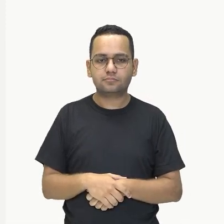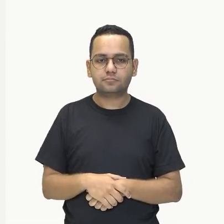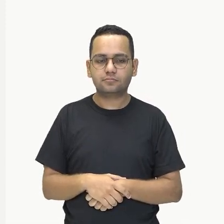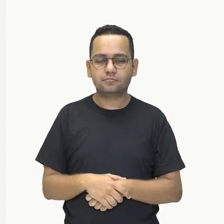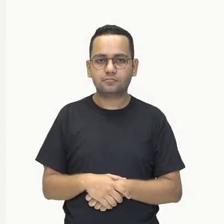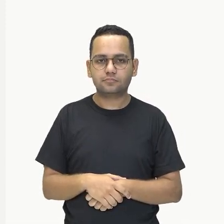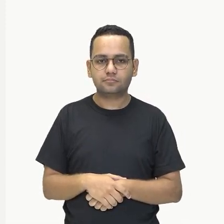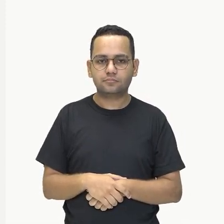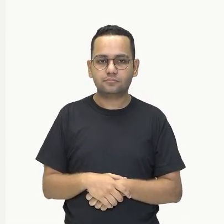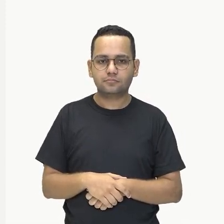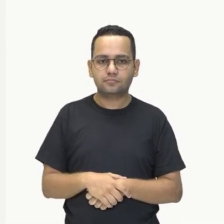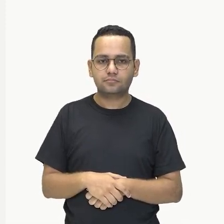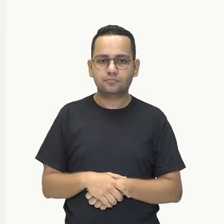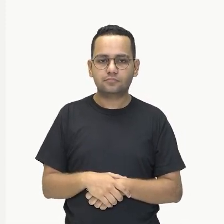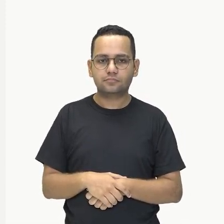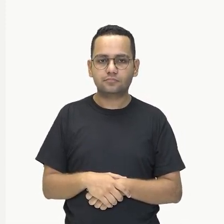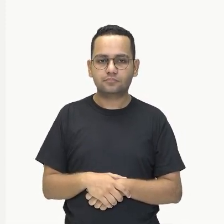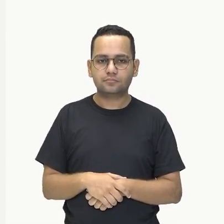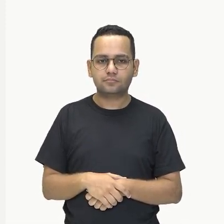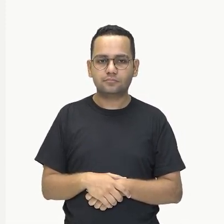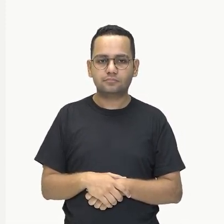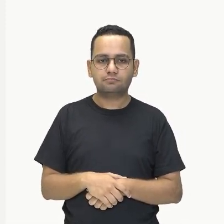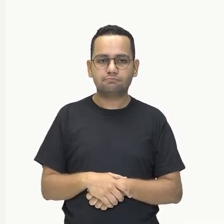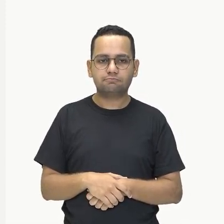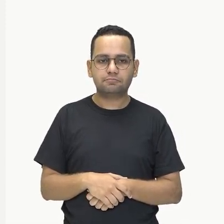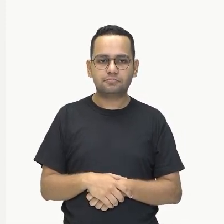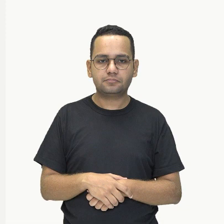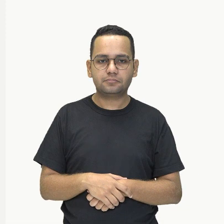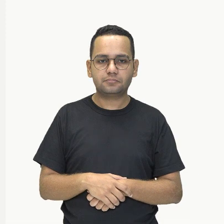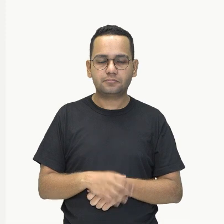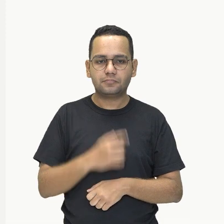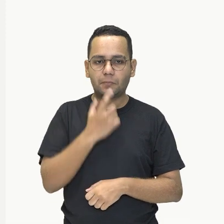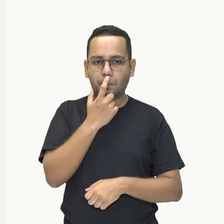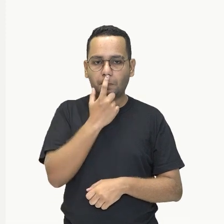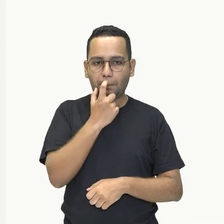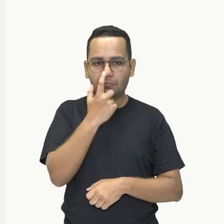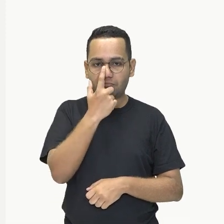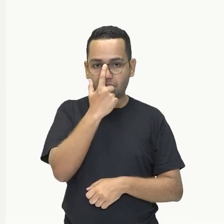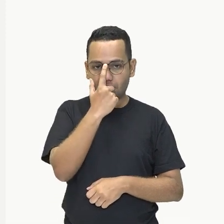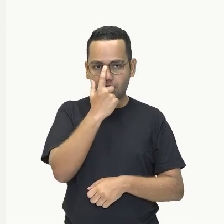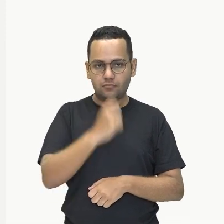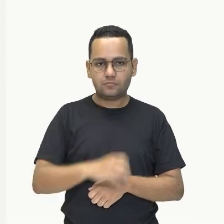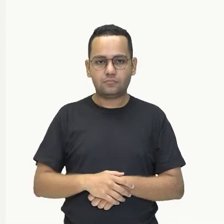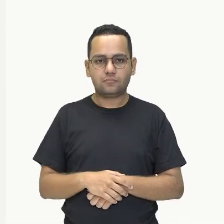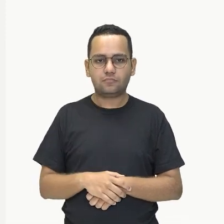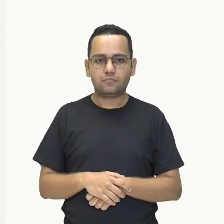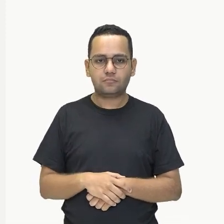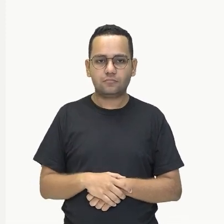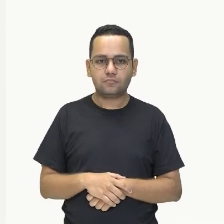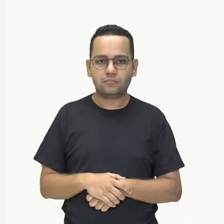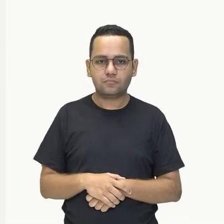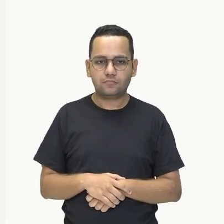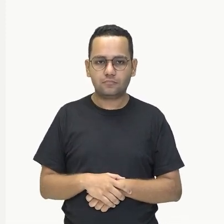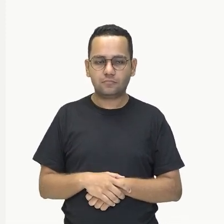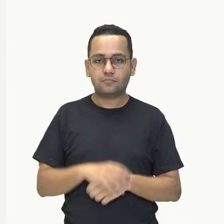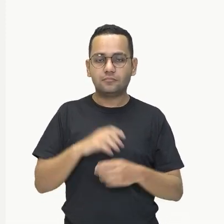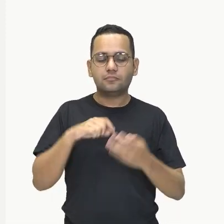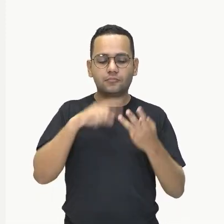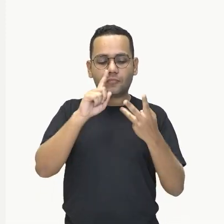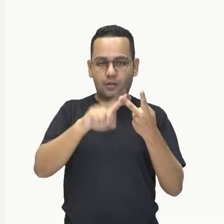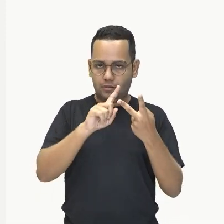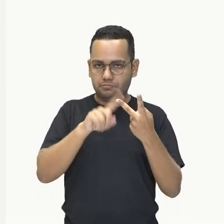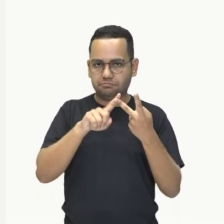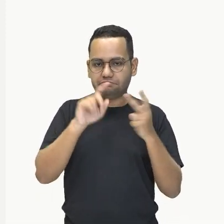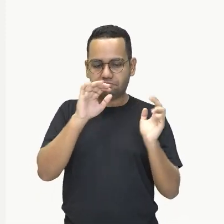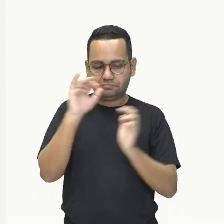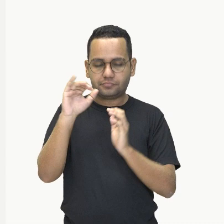Aqui na nossa letra C, novamente, só que agora a gente tem 4 termos. X